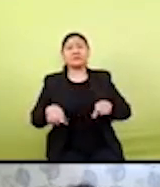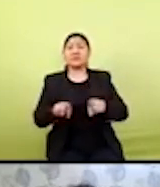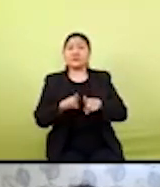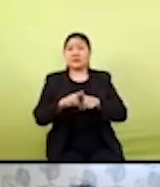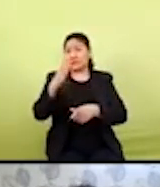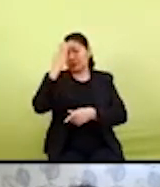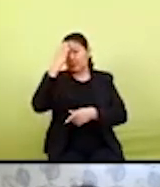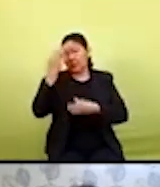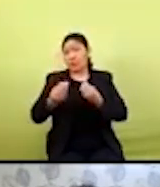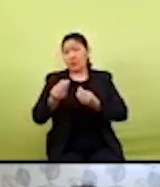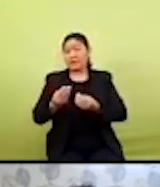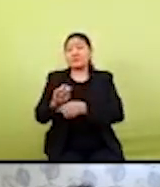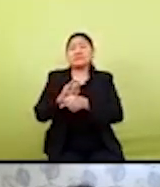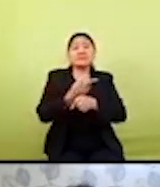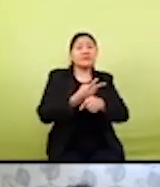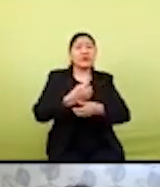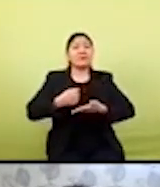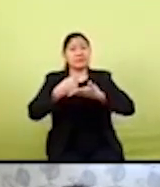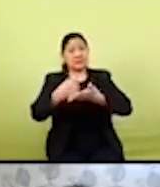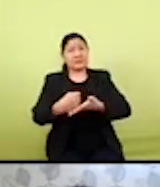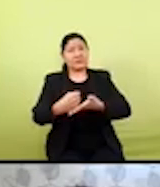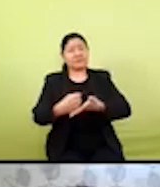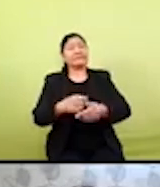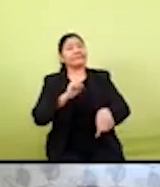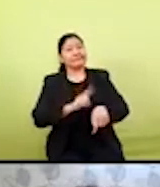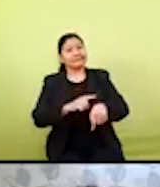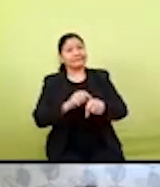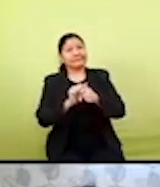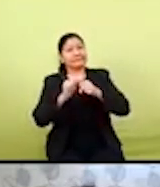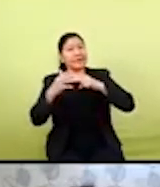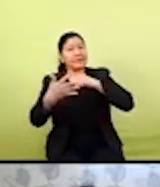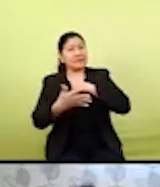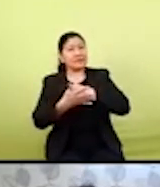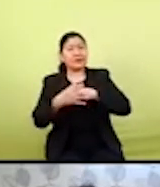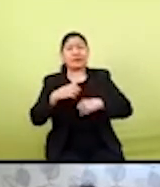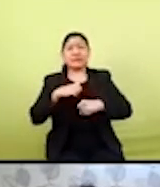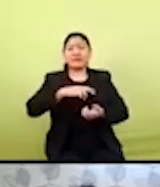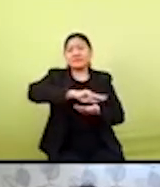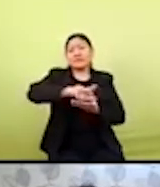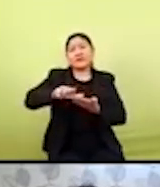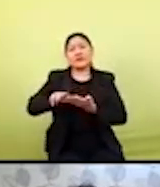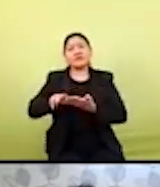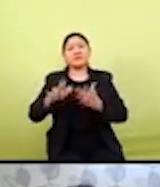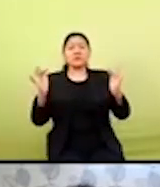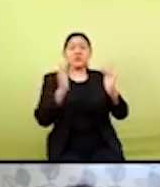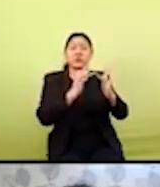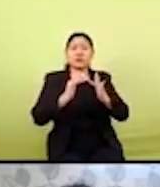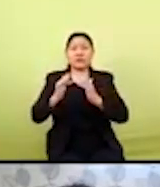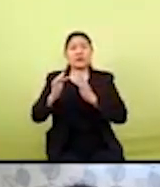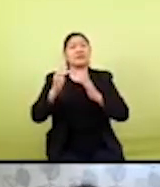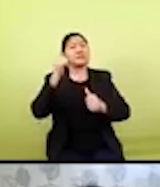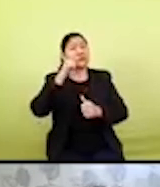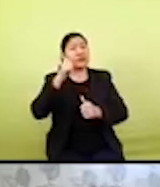aí, importantíssimo que, durante esse período de pandemia, vários canais foram criados, né, para que as mulheres